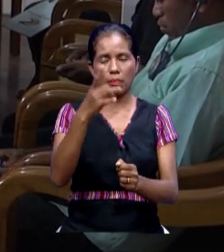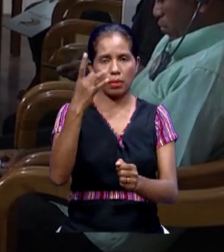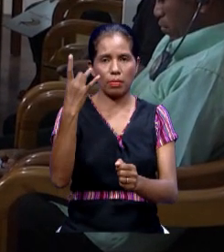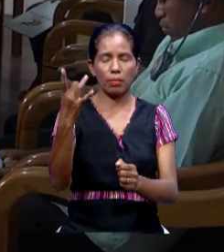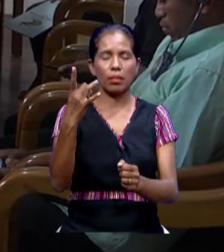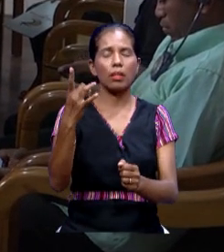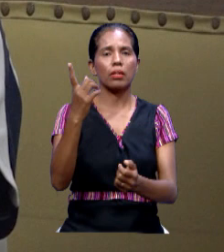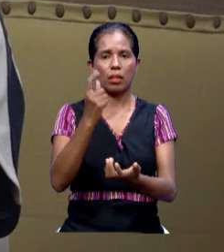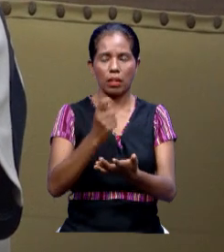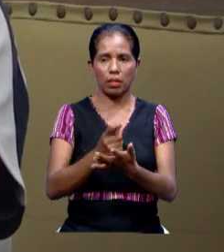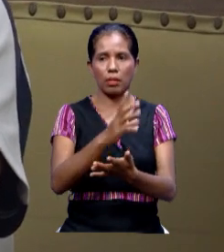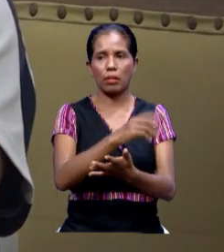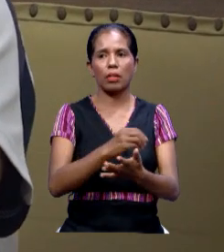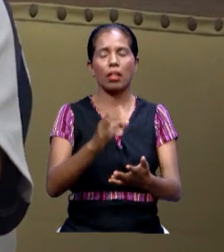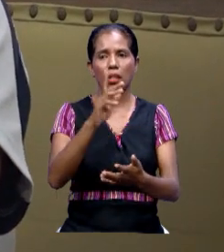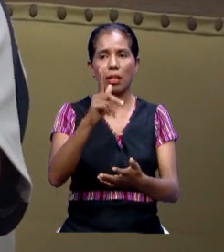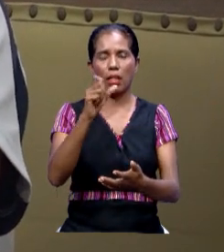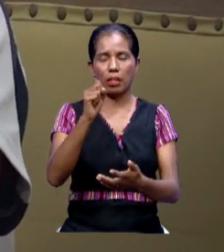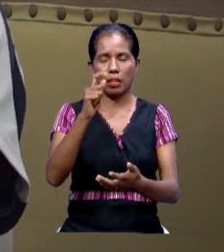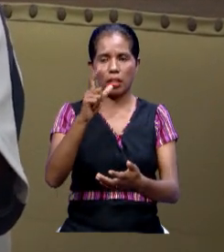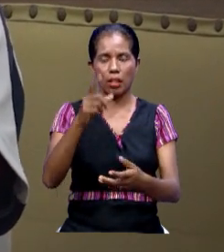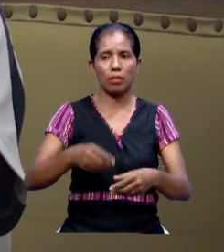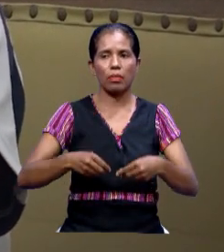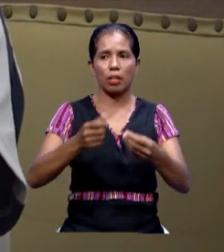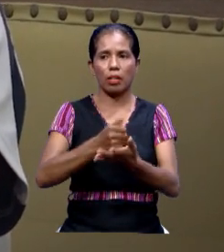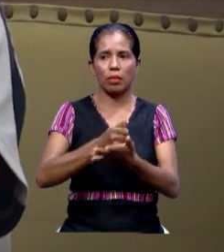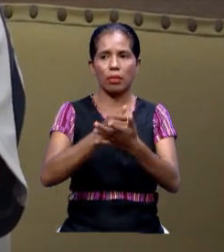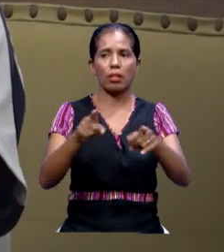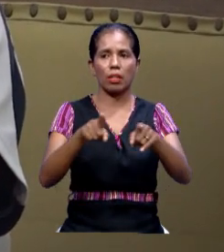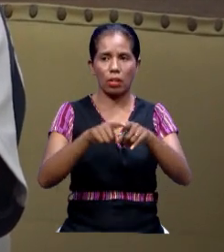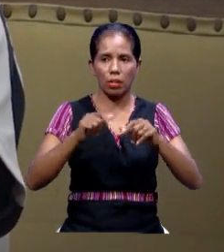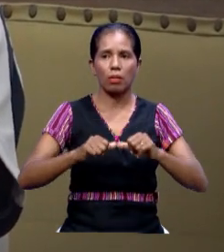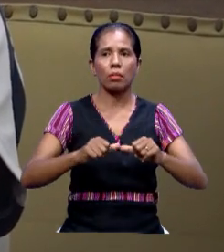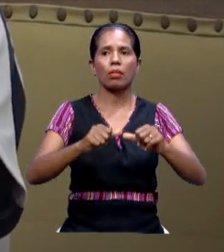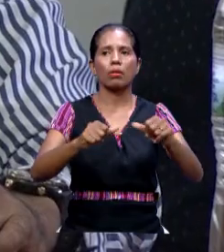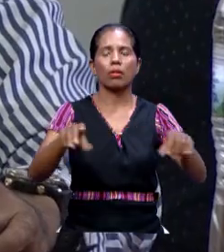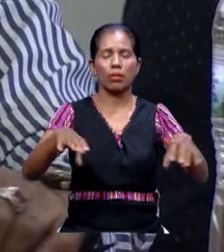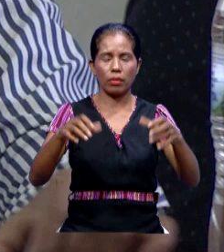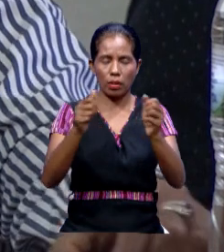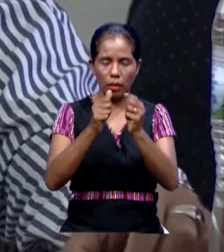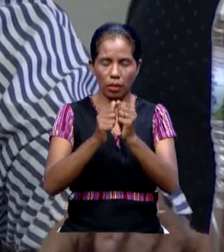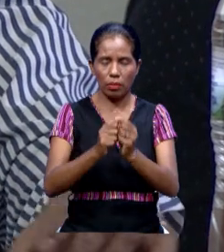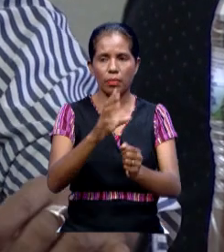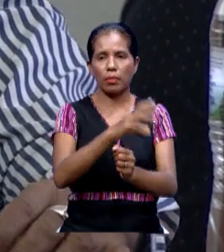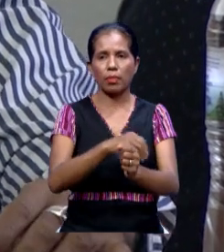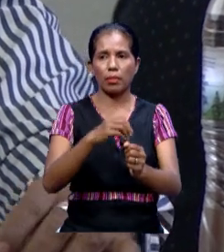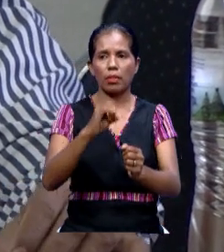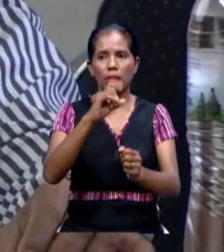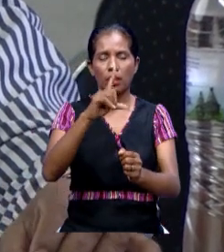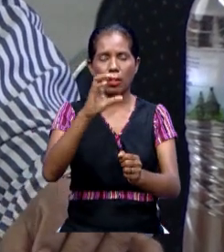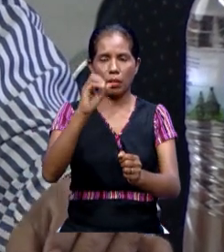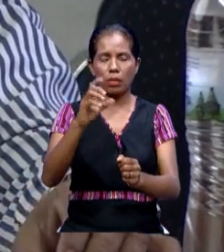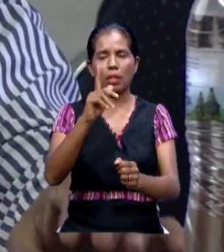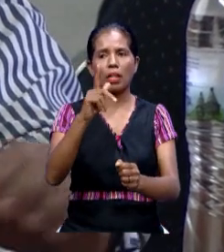Nebe Caisteli fo on assistência, no encontro nemos, hanesan continuação ba coro nebe parte, ailo Caisteli